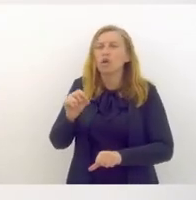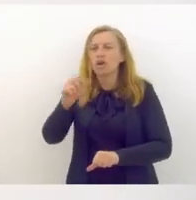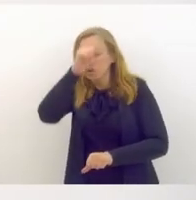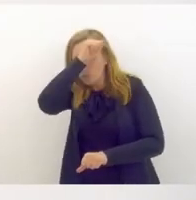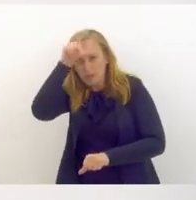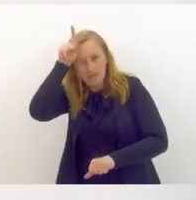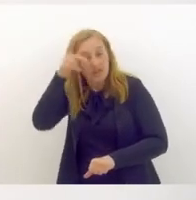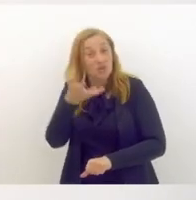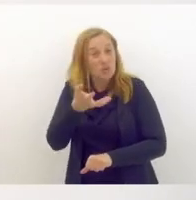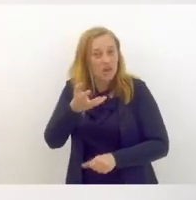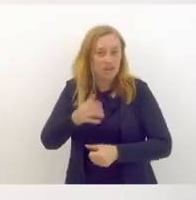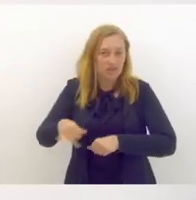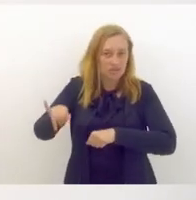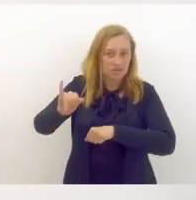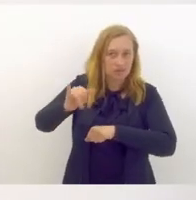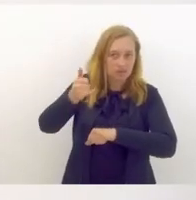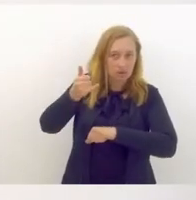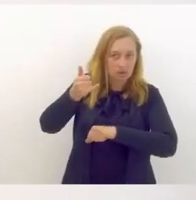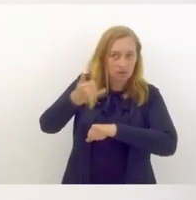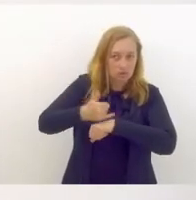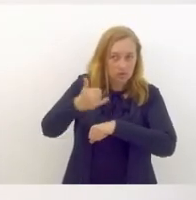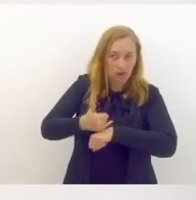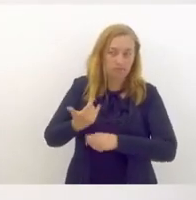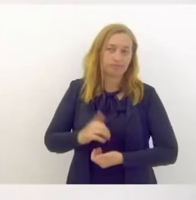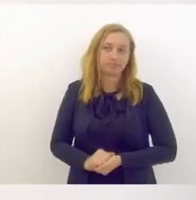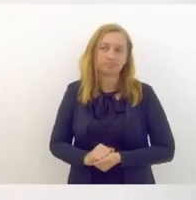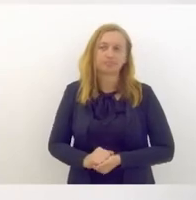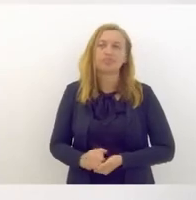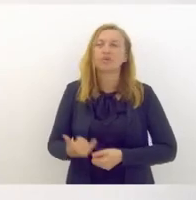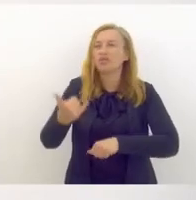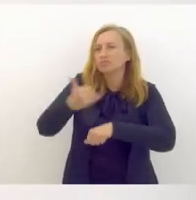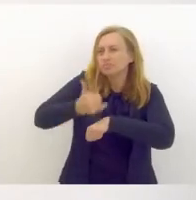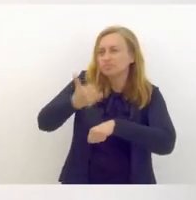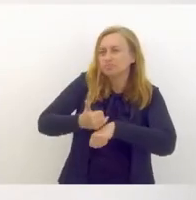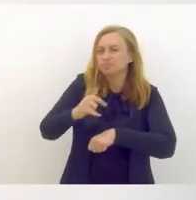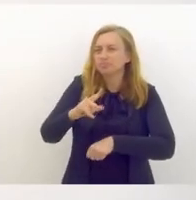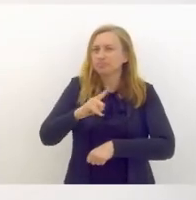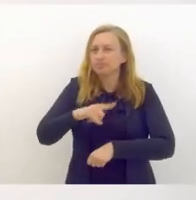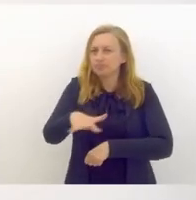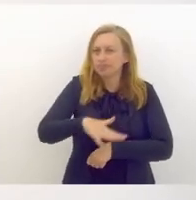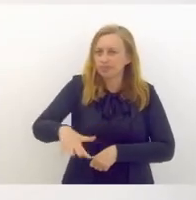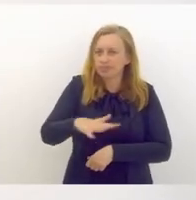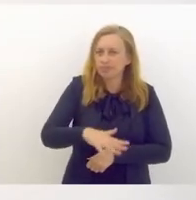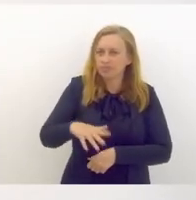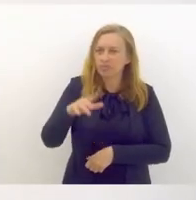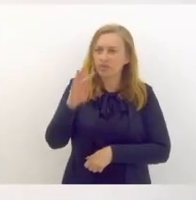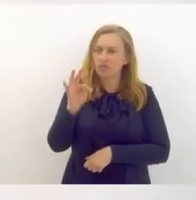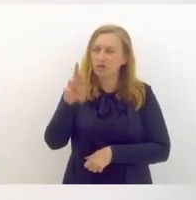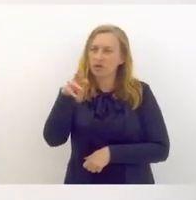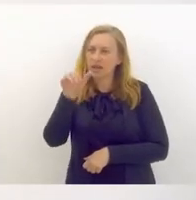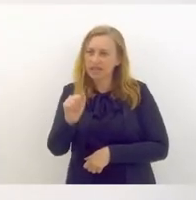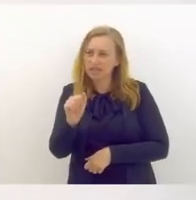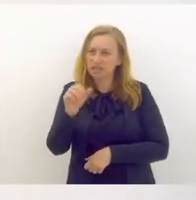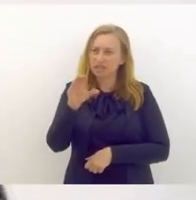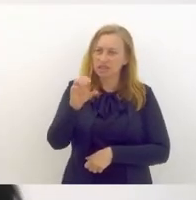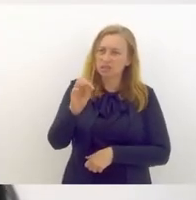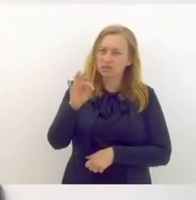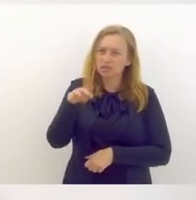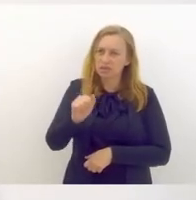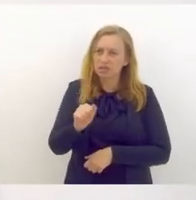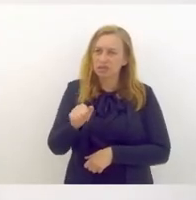quer? E aí eu quero finalizar dizendo, ó, em Volta Redonda tem uma área chamada Floresta da Cicuta, uma área.